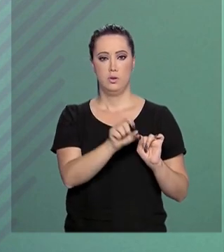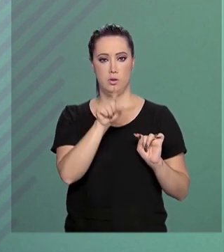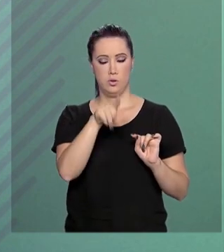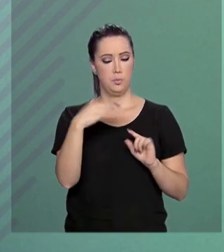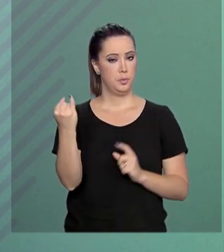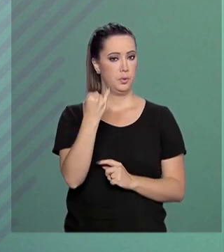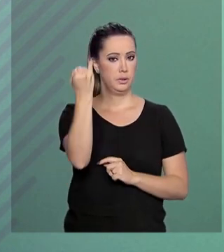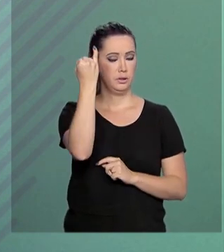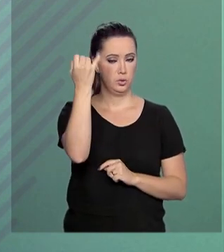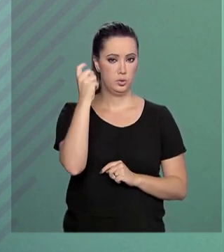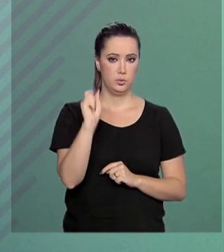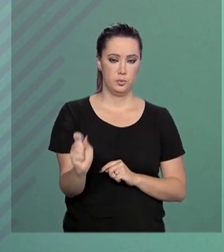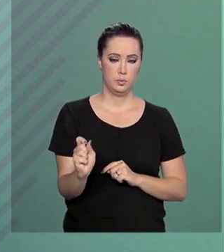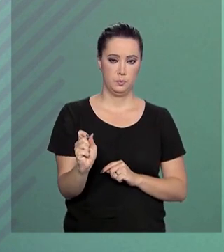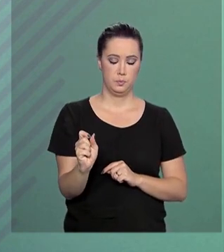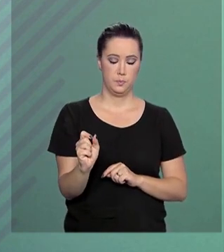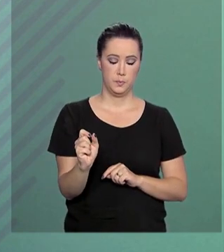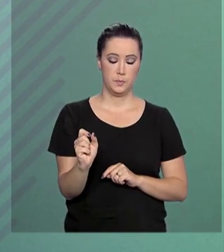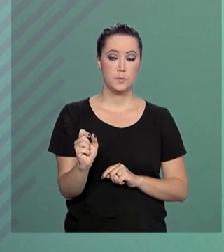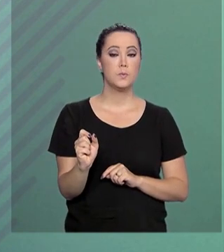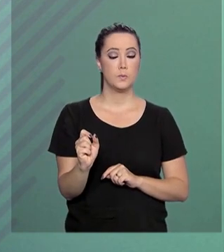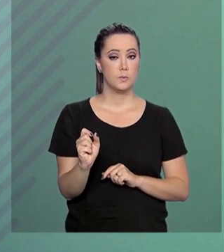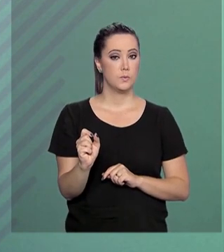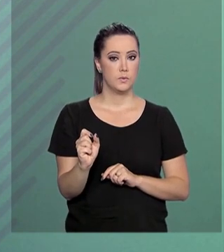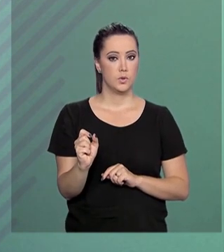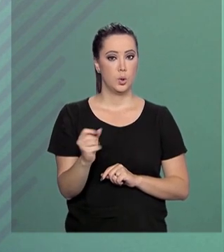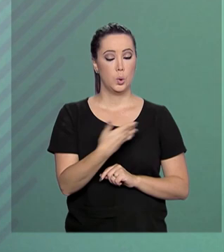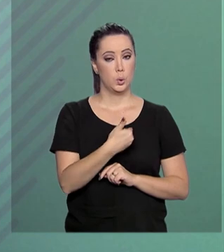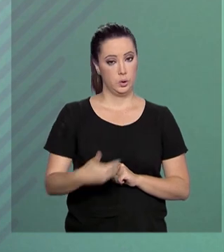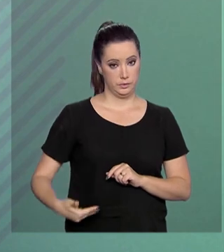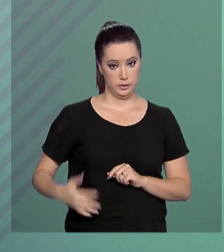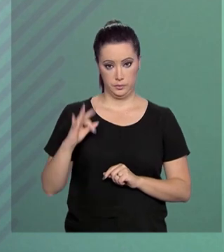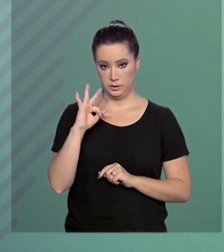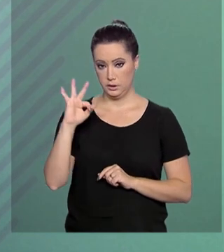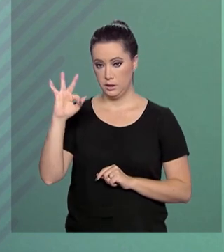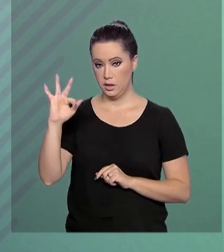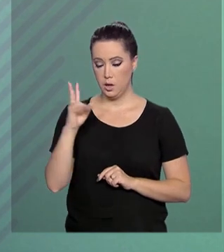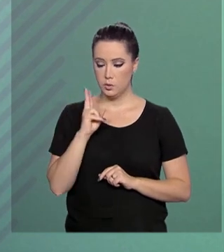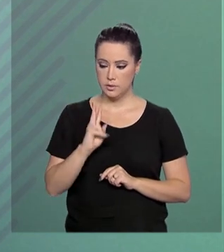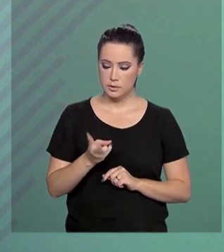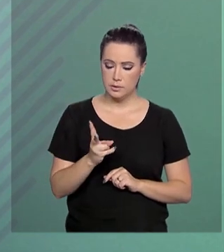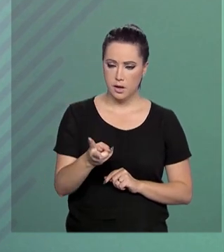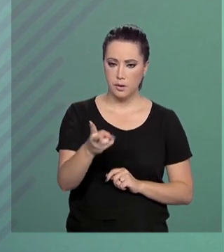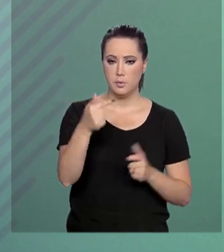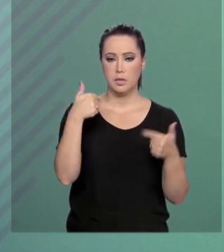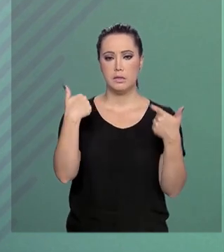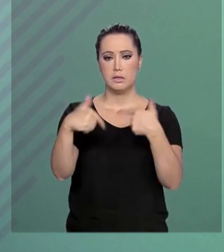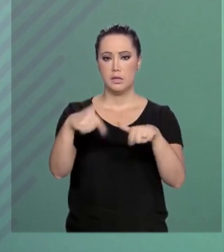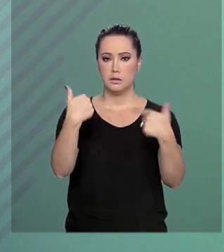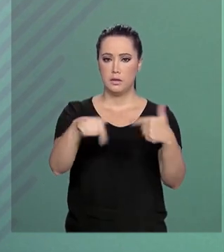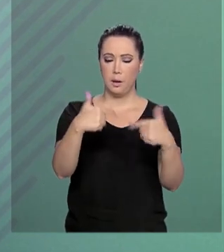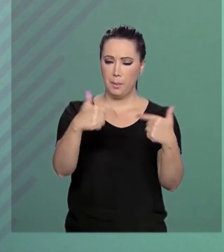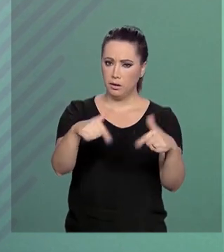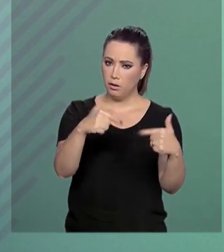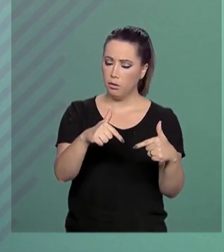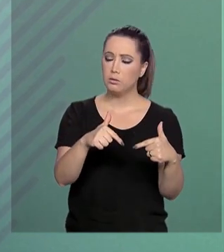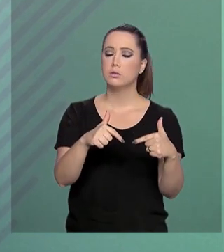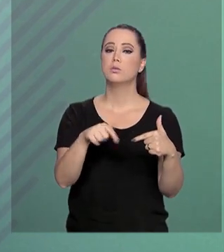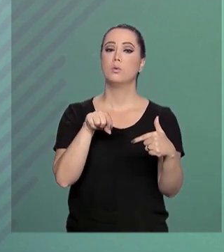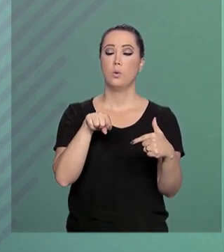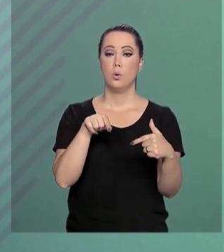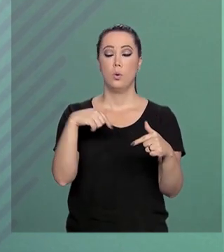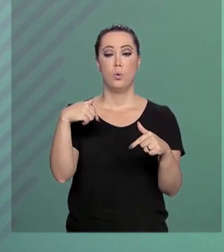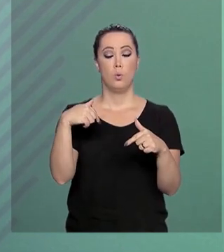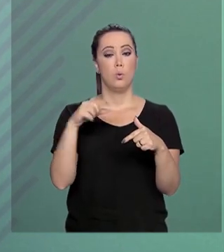referência. A administração federal continua atuando diligentemente com